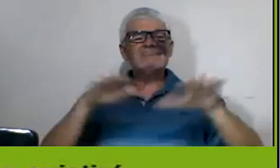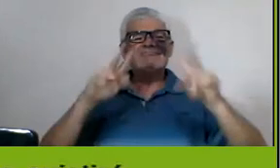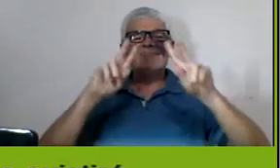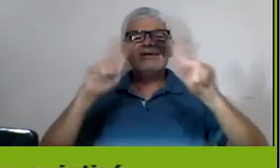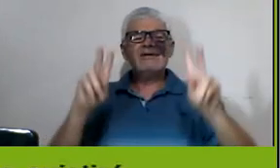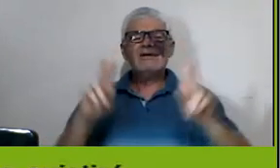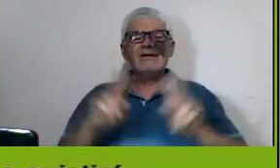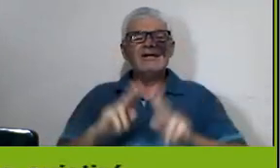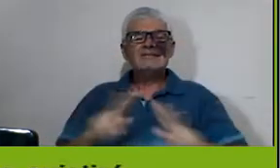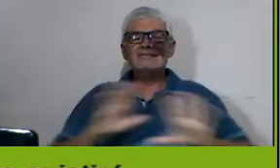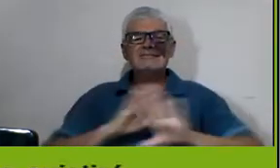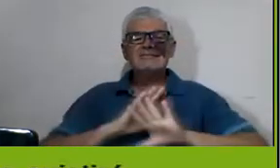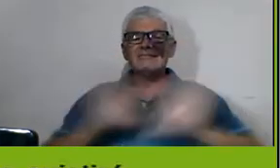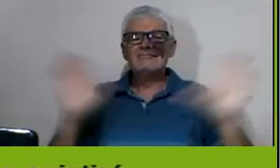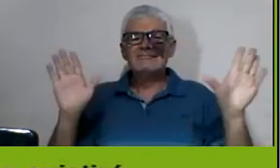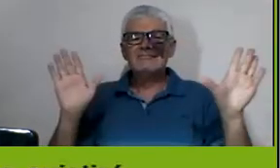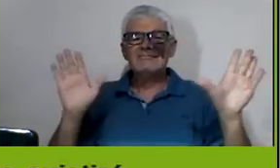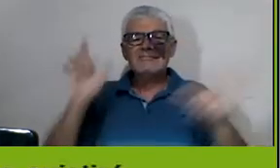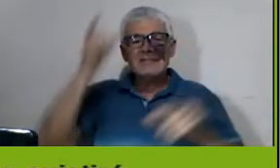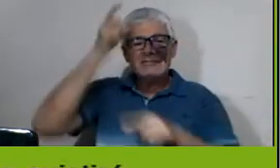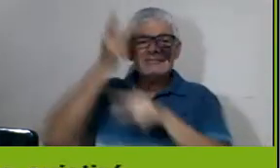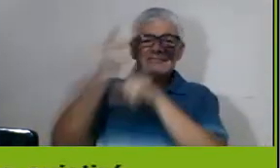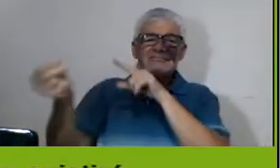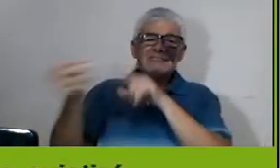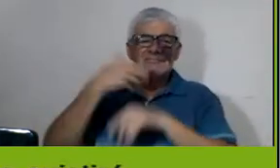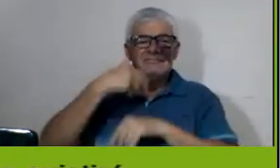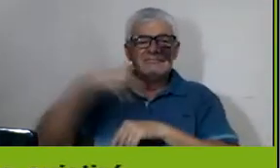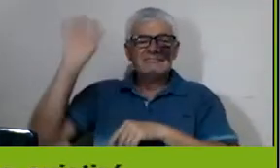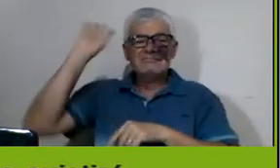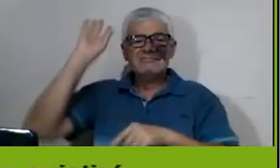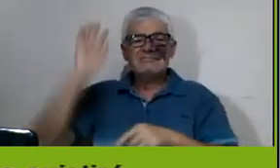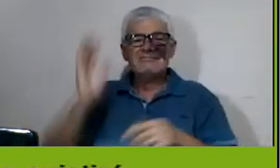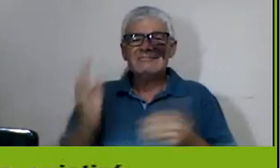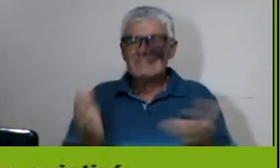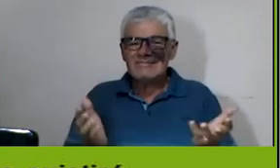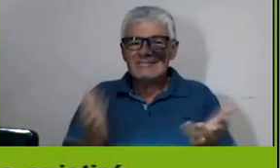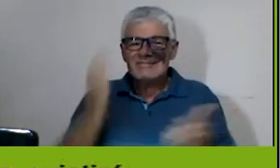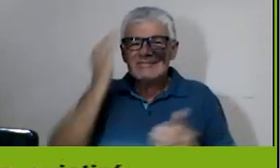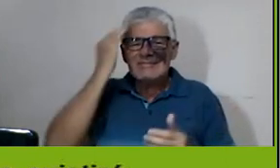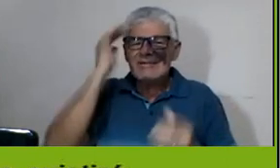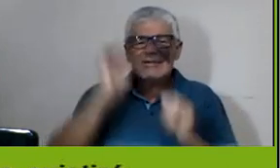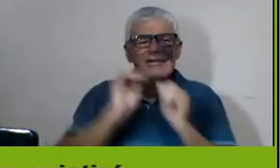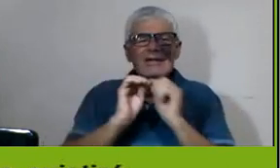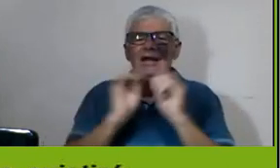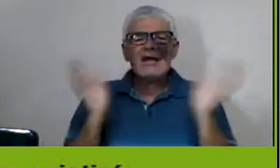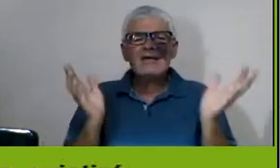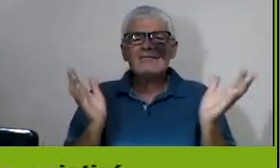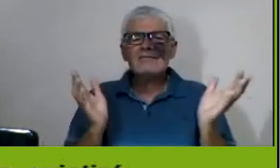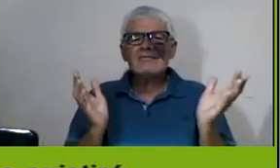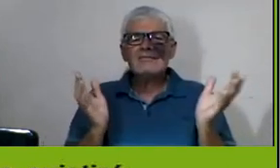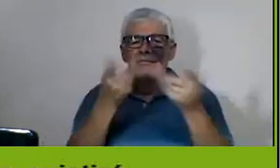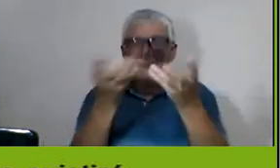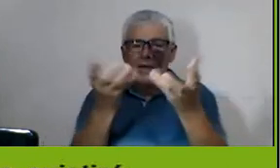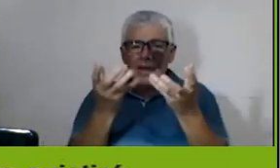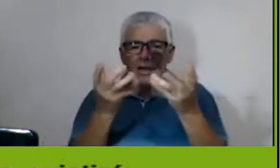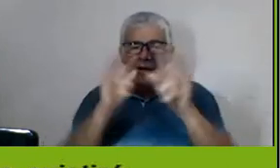viveu no tempo da reconstrução do segundo templo, né, em Jerusalém. Isso foi depois do exílio